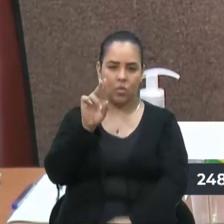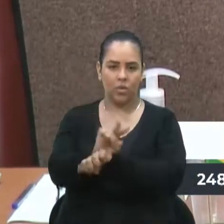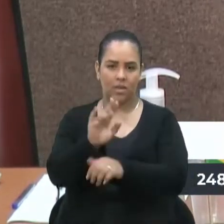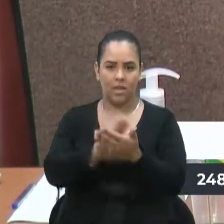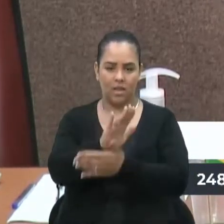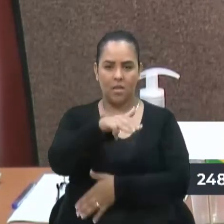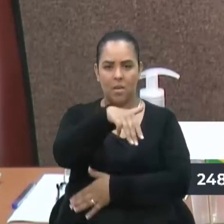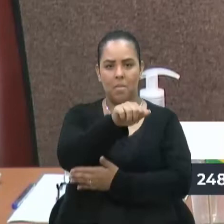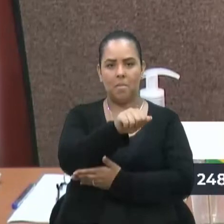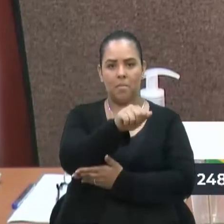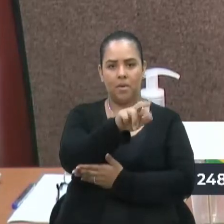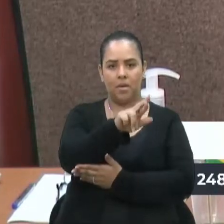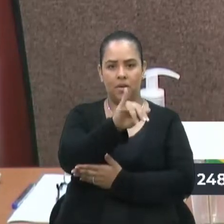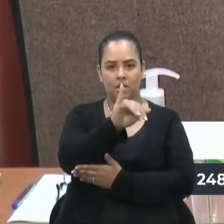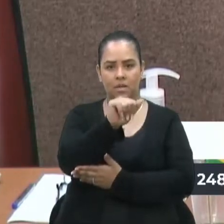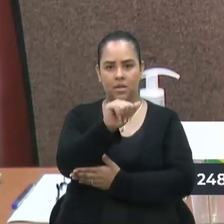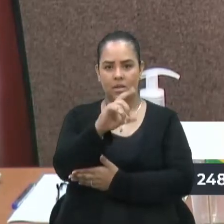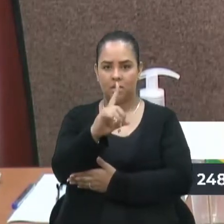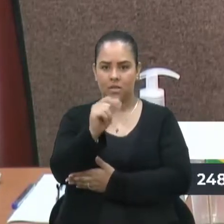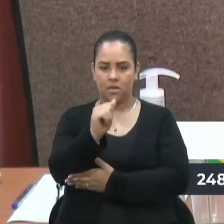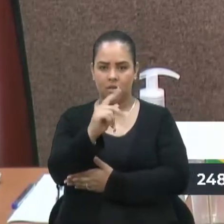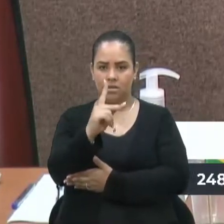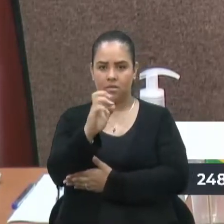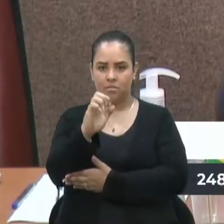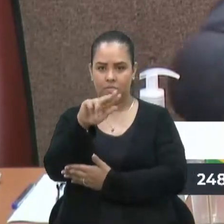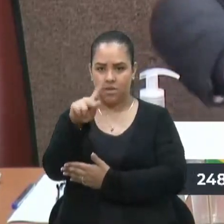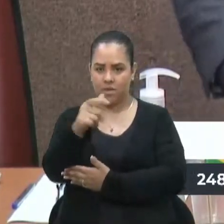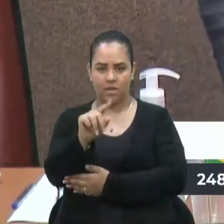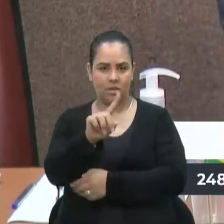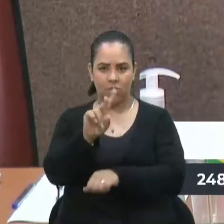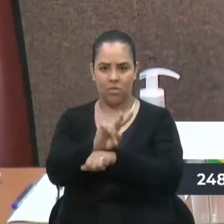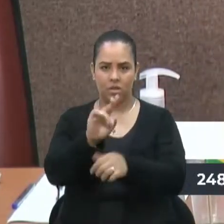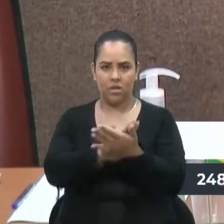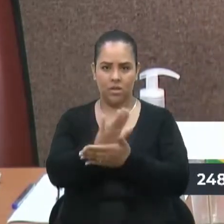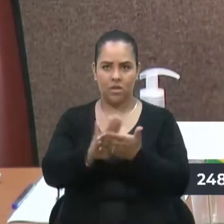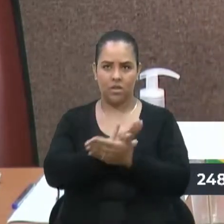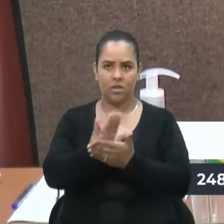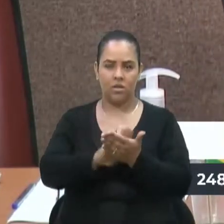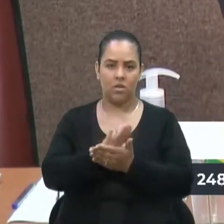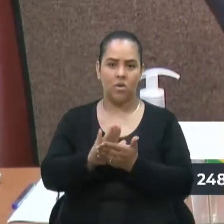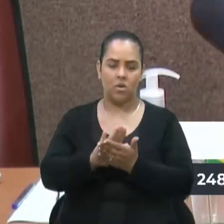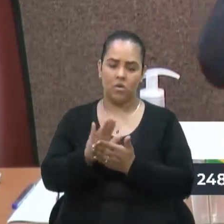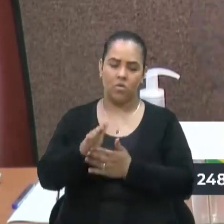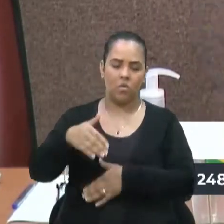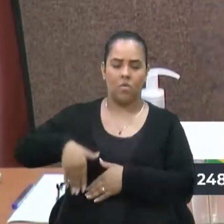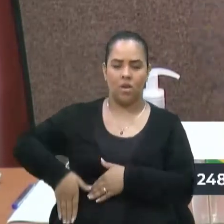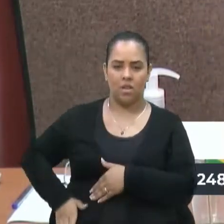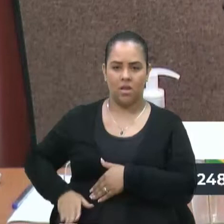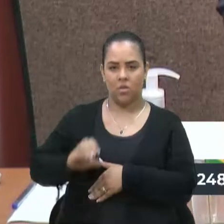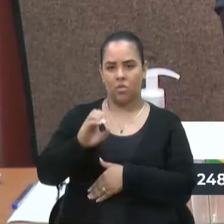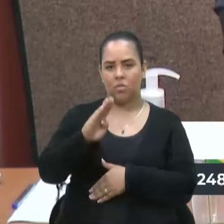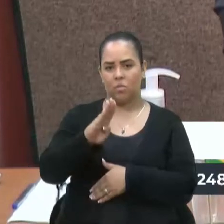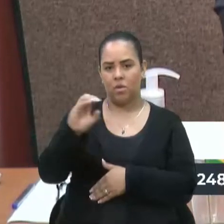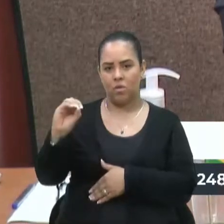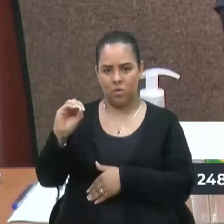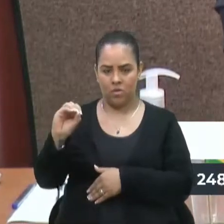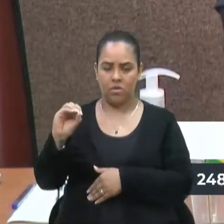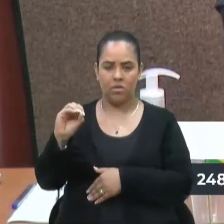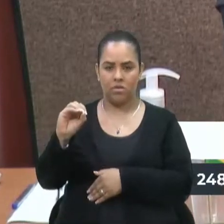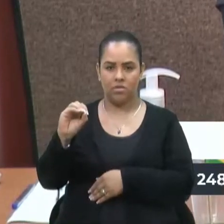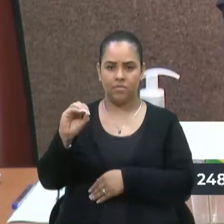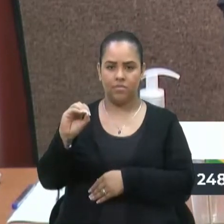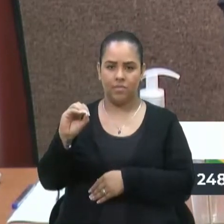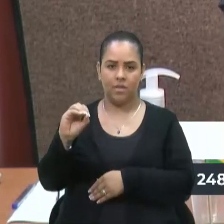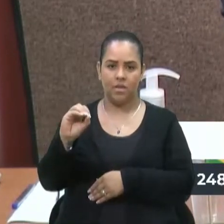que encontraram, né, assassinada, com a folha no bolso da Maria da Penha? Adiantou o quê? Nada.